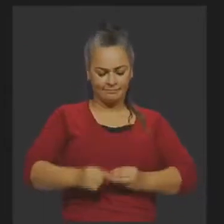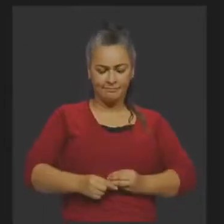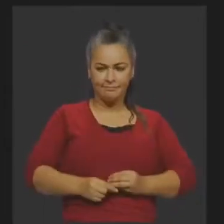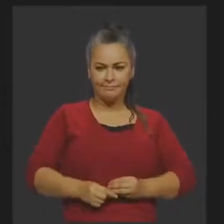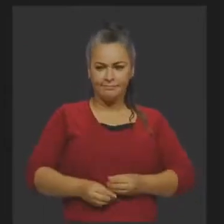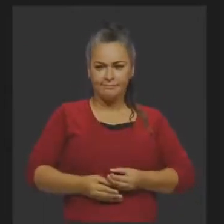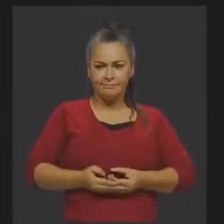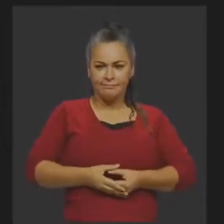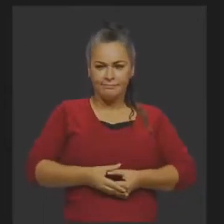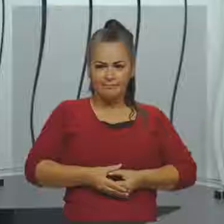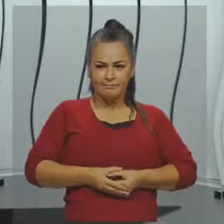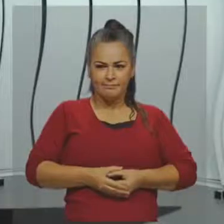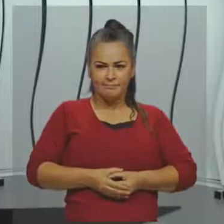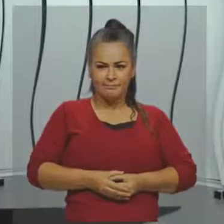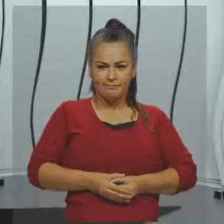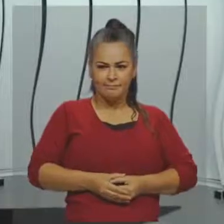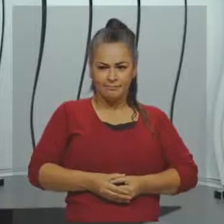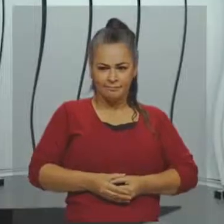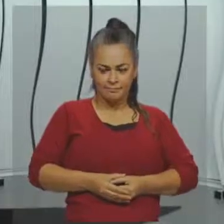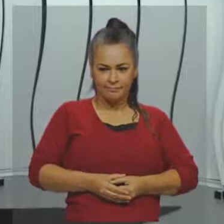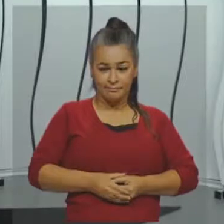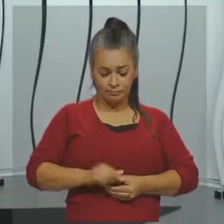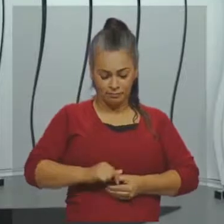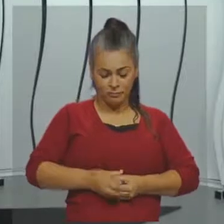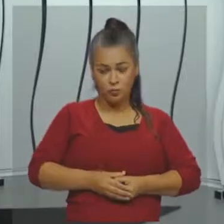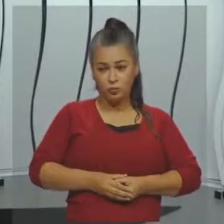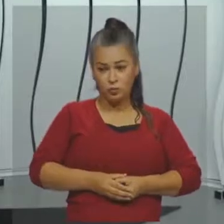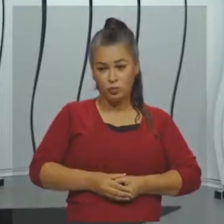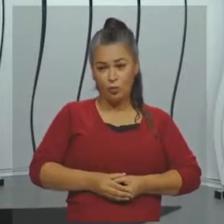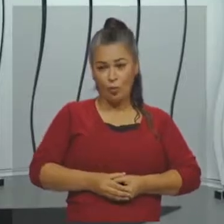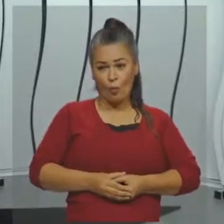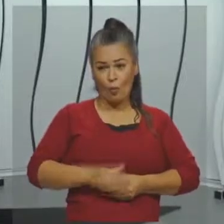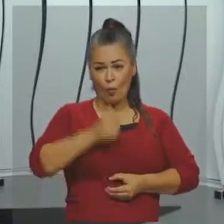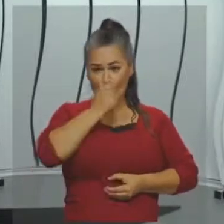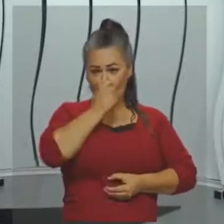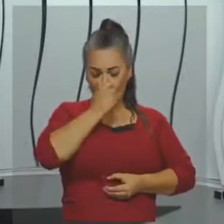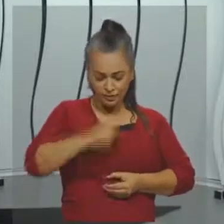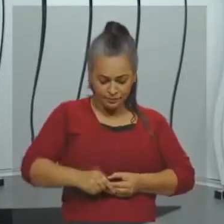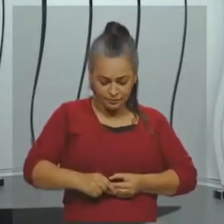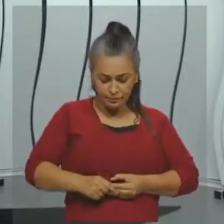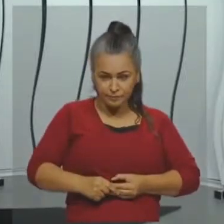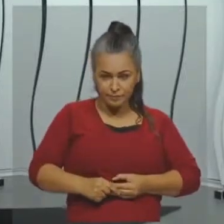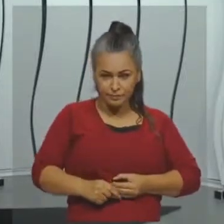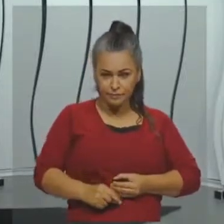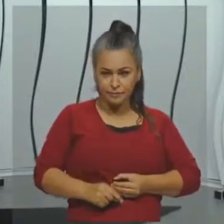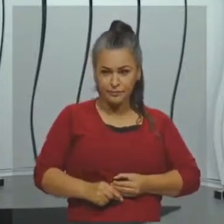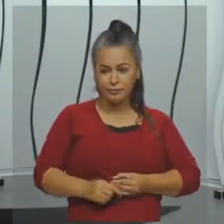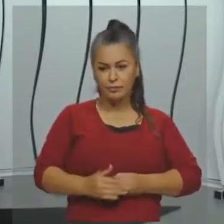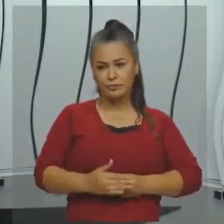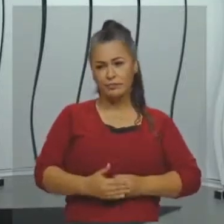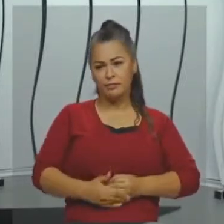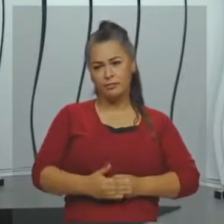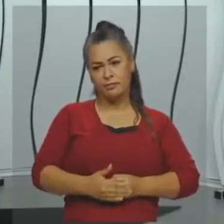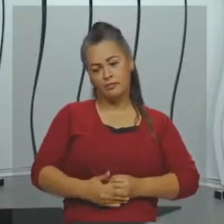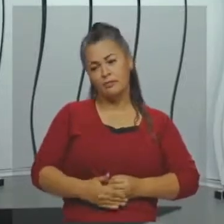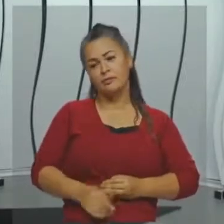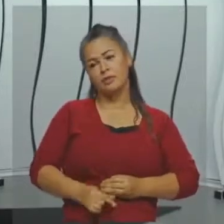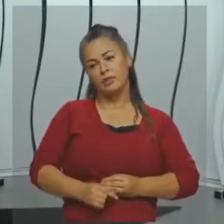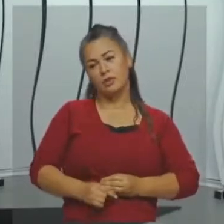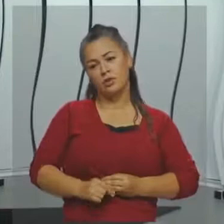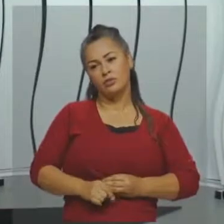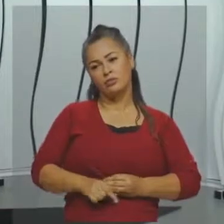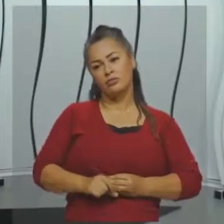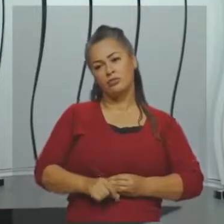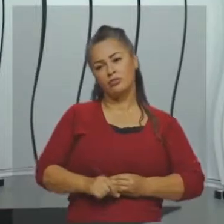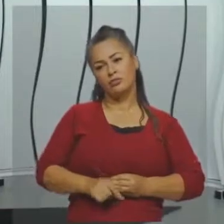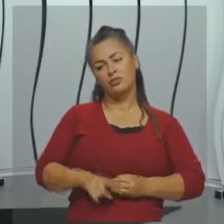seja, a bexiga da mulher guarda a urina, entrou na uretra, faz parte do sistema urinário, é para sair de dentro do corpo e eliminar a